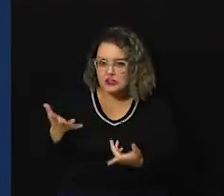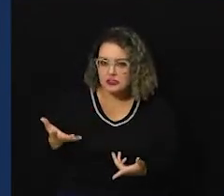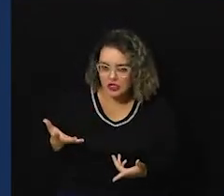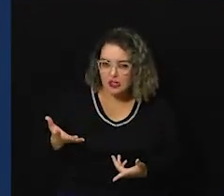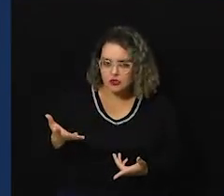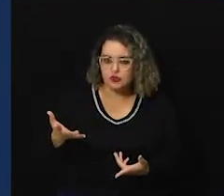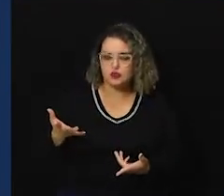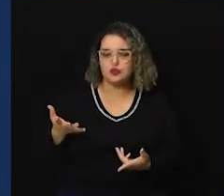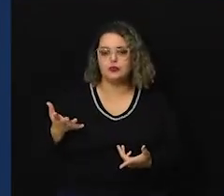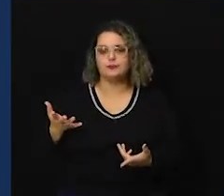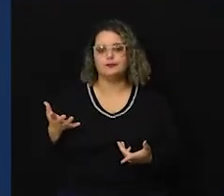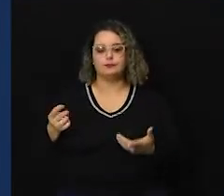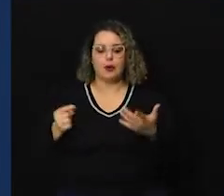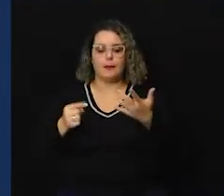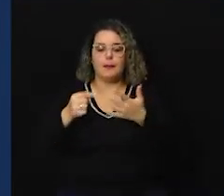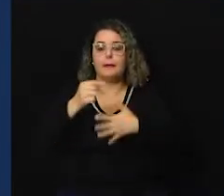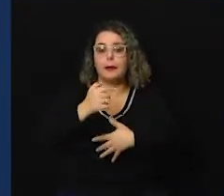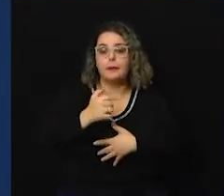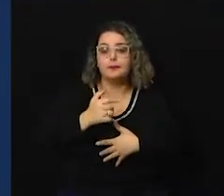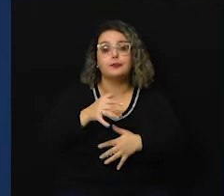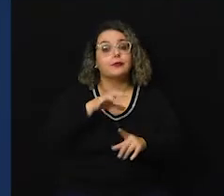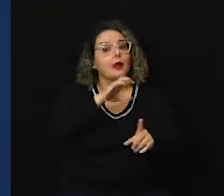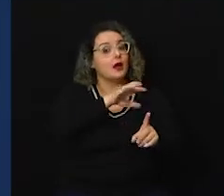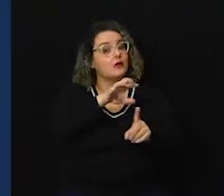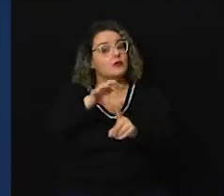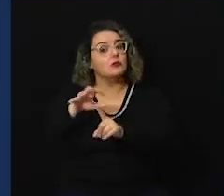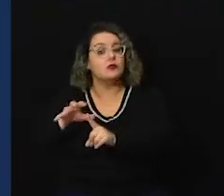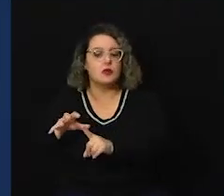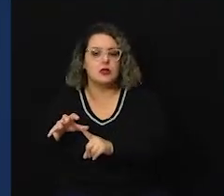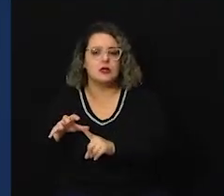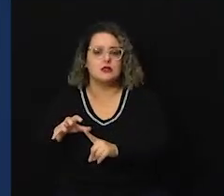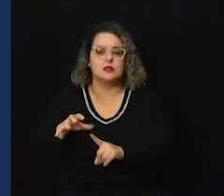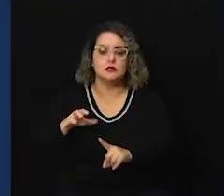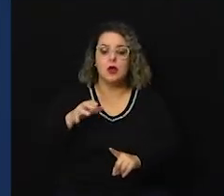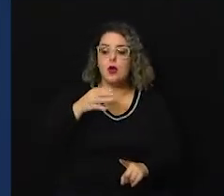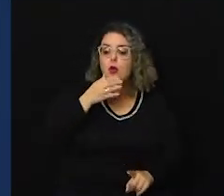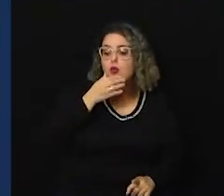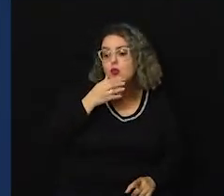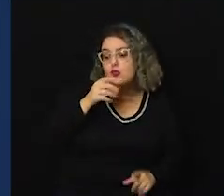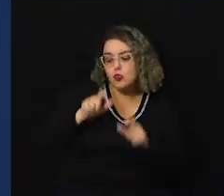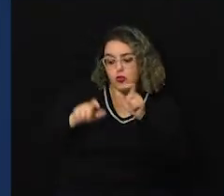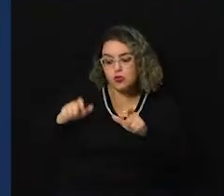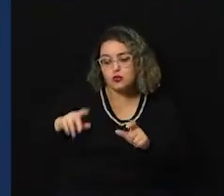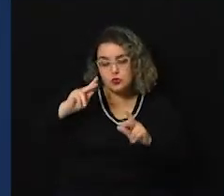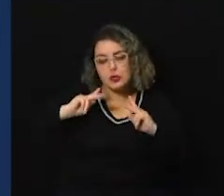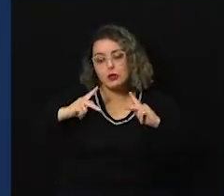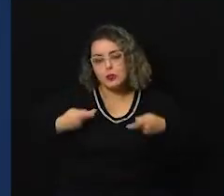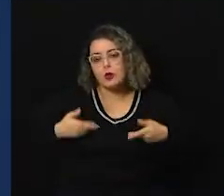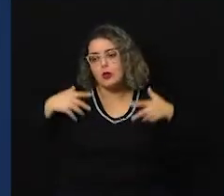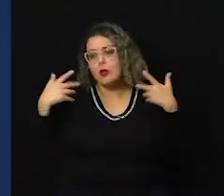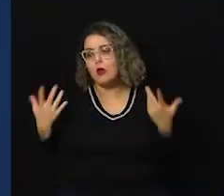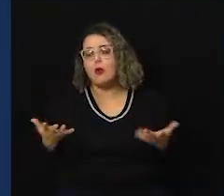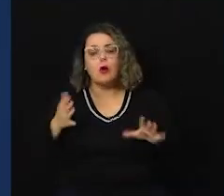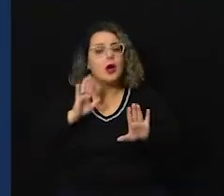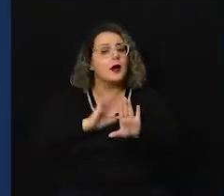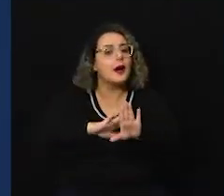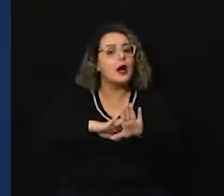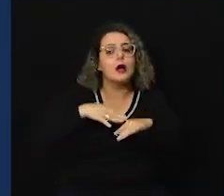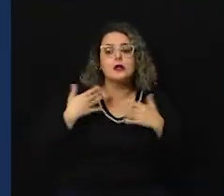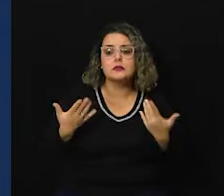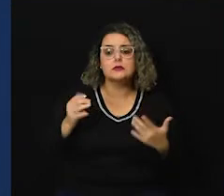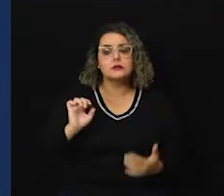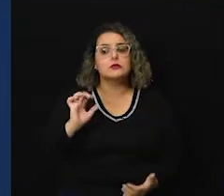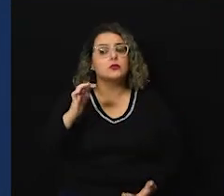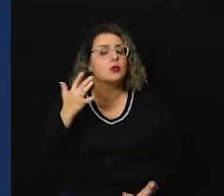Piauí e Bahia ou seja a mão do homem ela tem sido responsável por tudo isso em quais fatores que tipo de ações